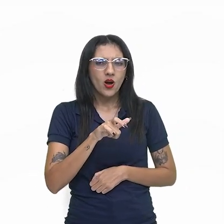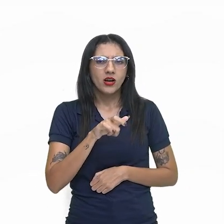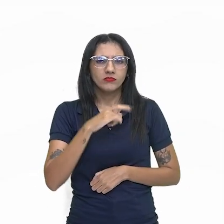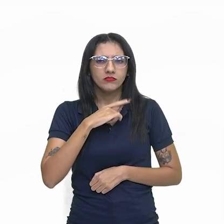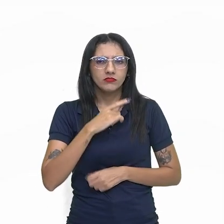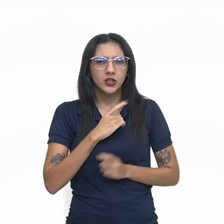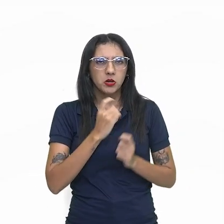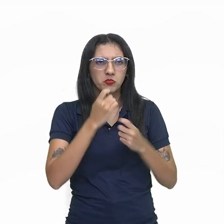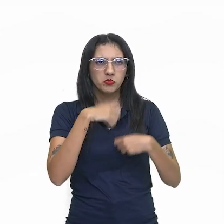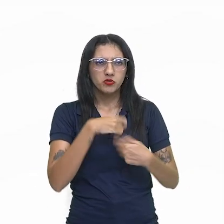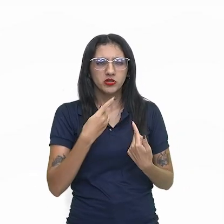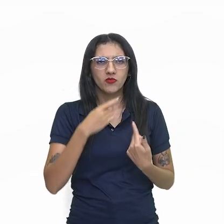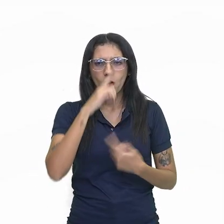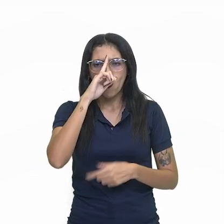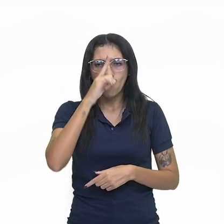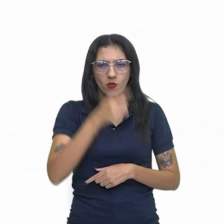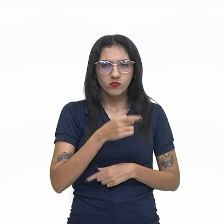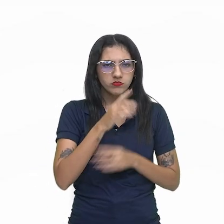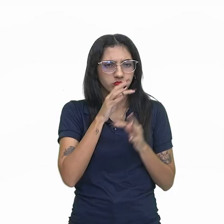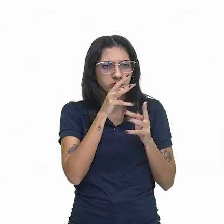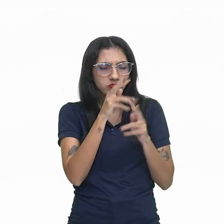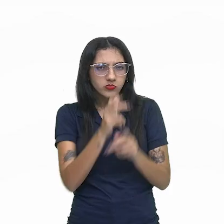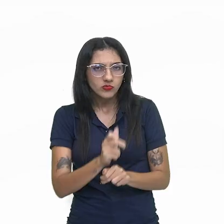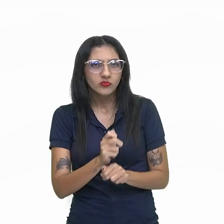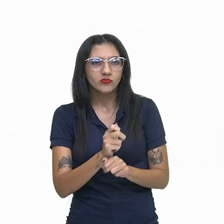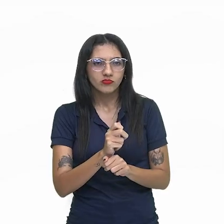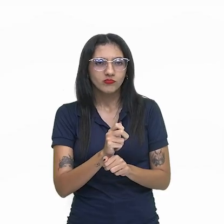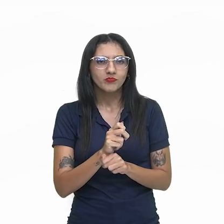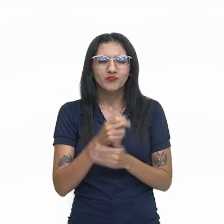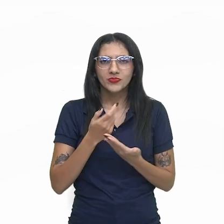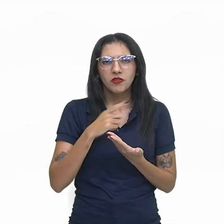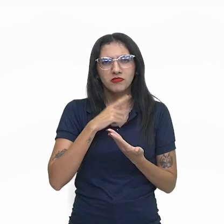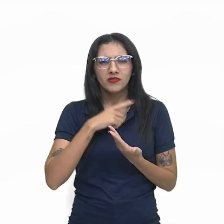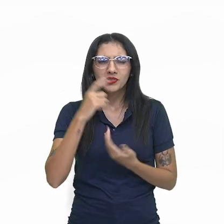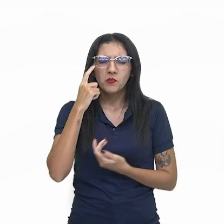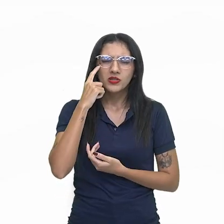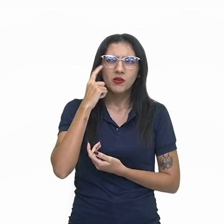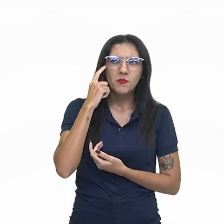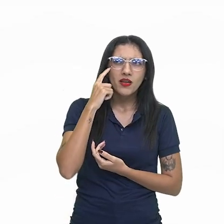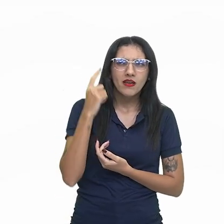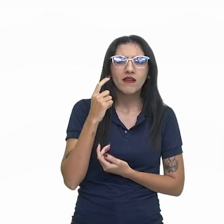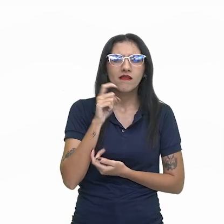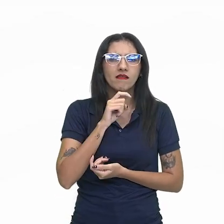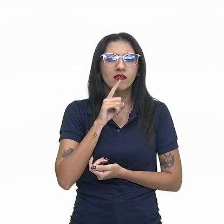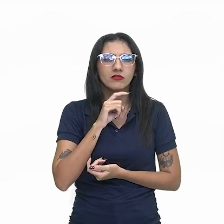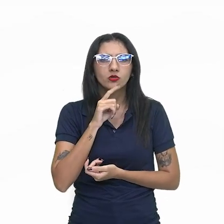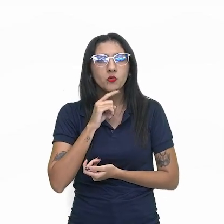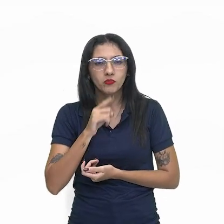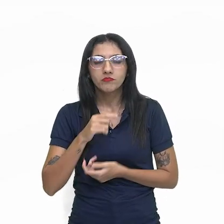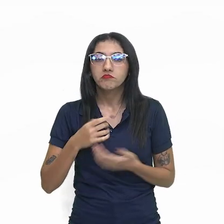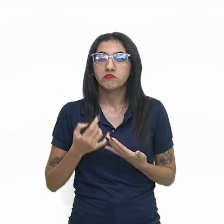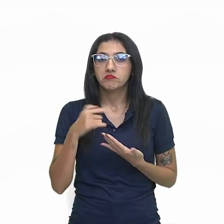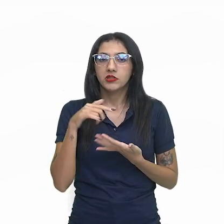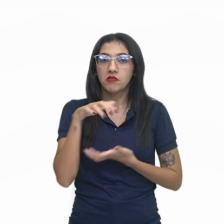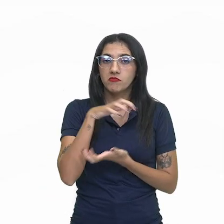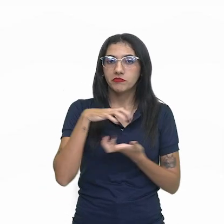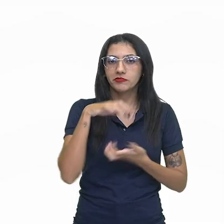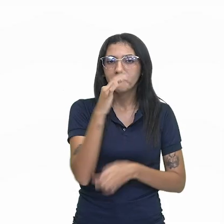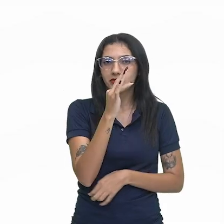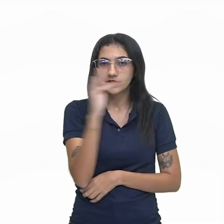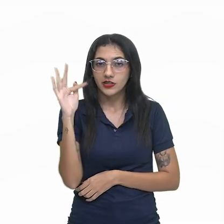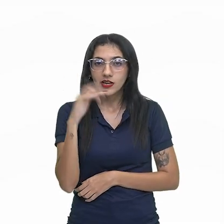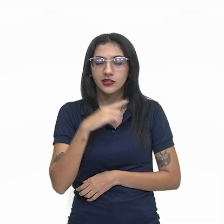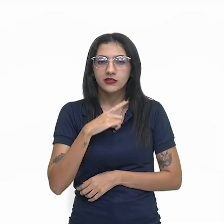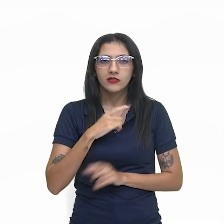súditos aí sobre as suas ordens? Se questionou isso, né? Então, a Revolução Francesa vai questionar a questão